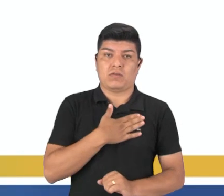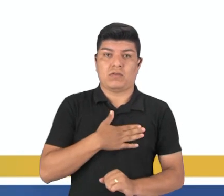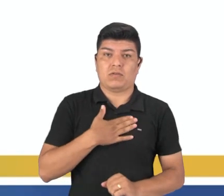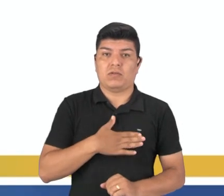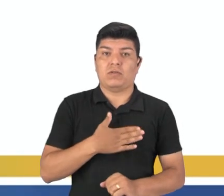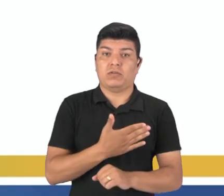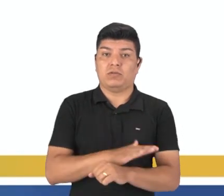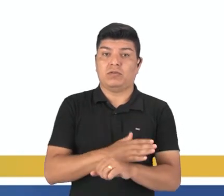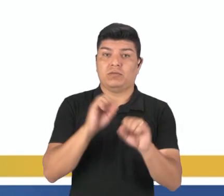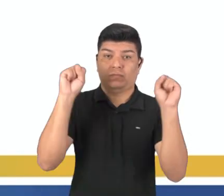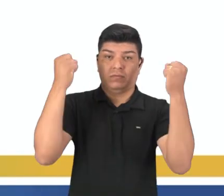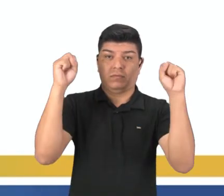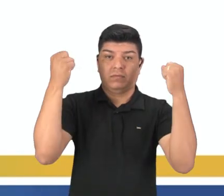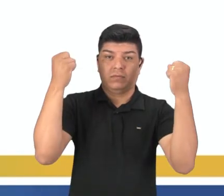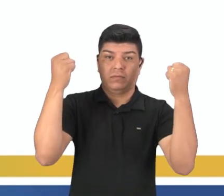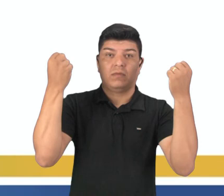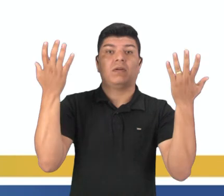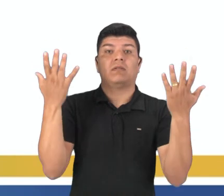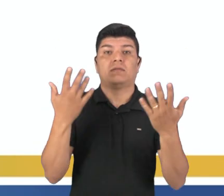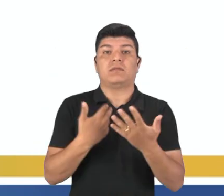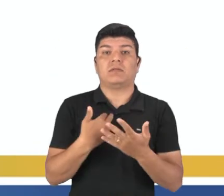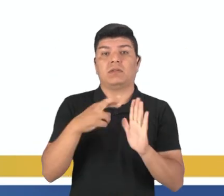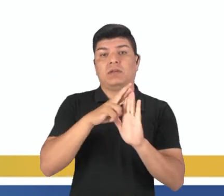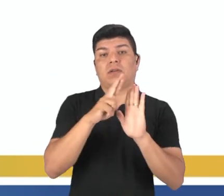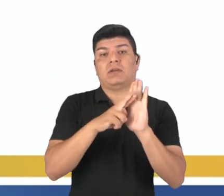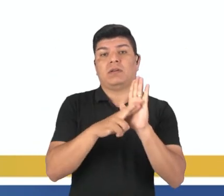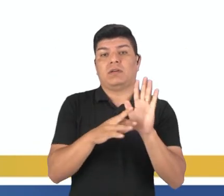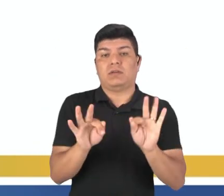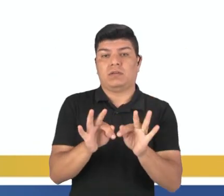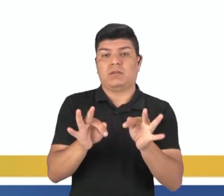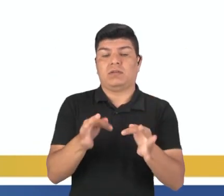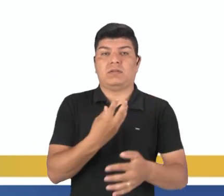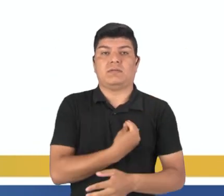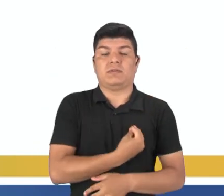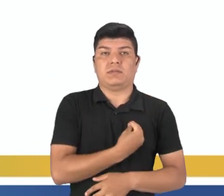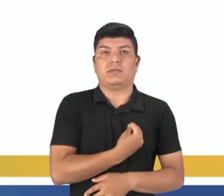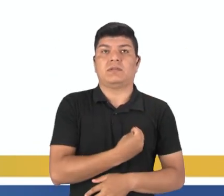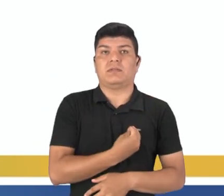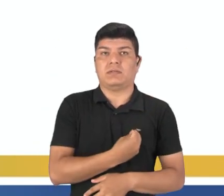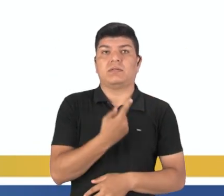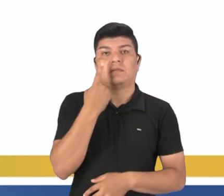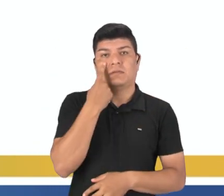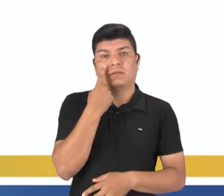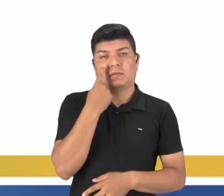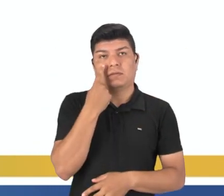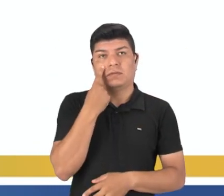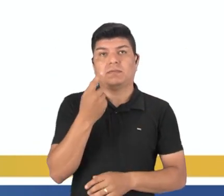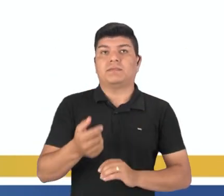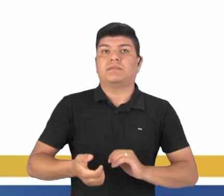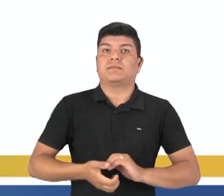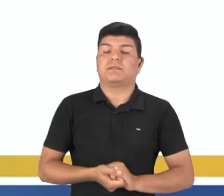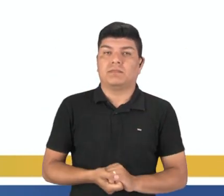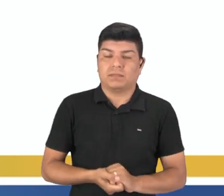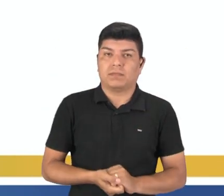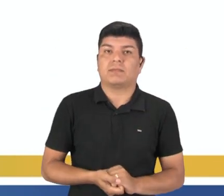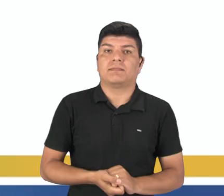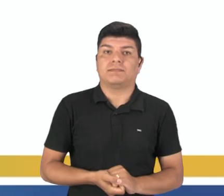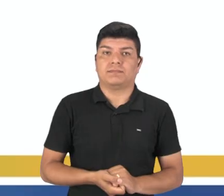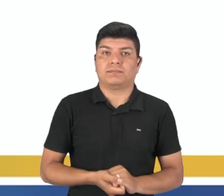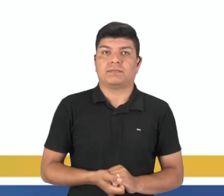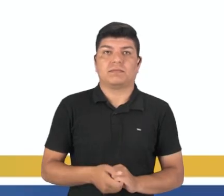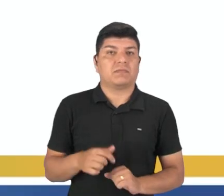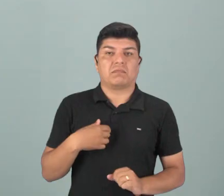exercício físico tá bem claro inclusive usando a regra do Simple Present que nós acabamos de ver né é que das nossas